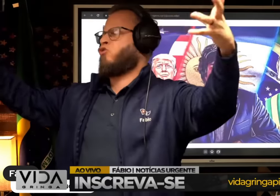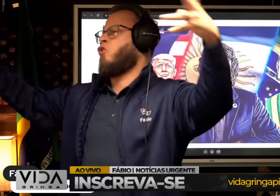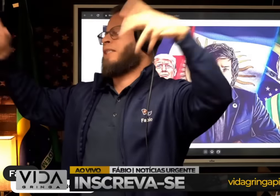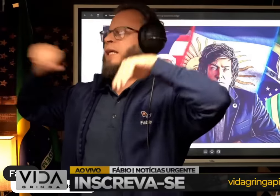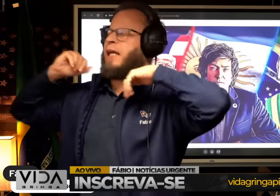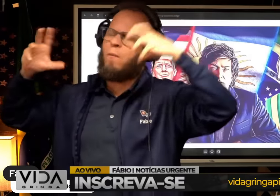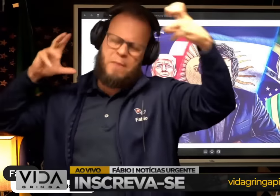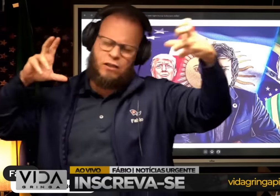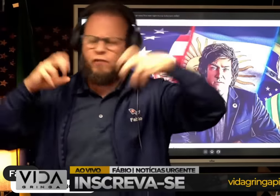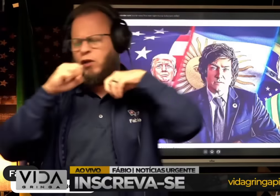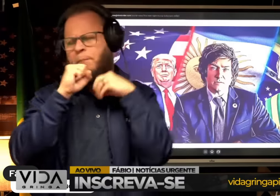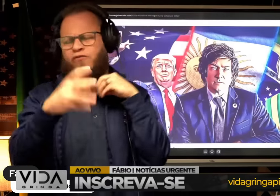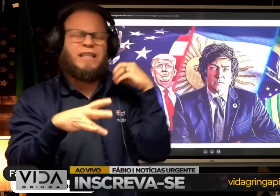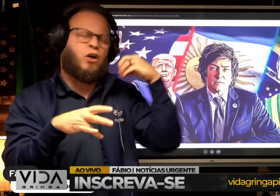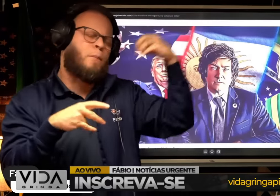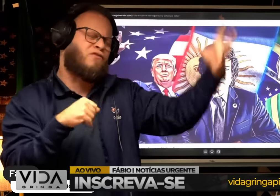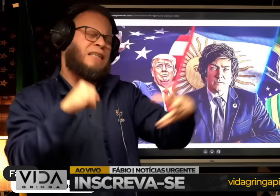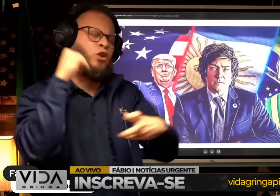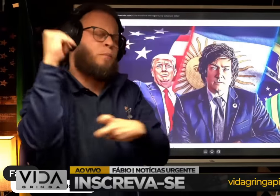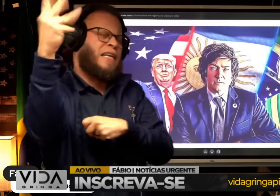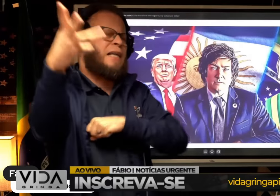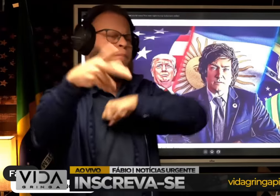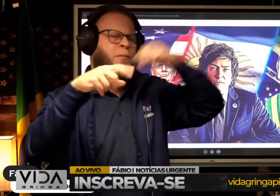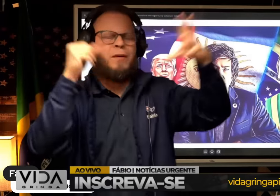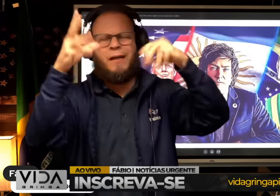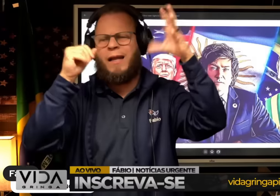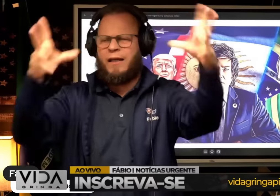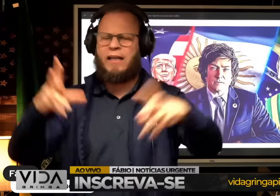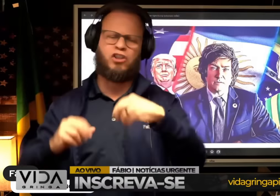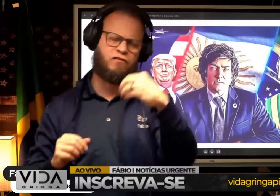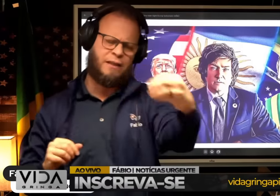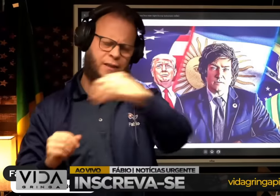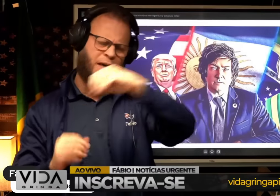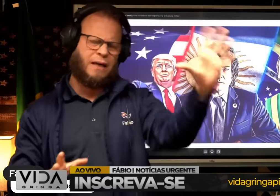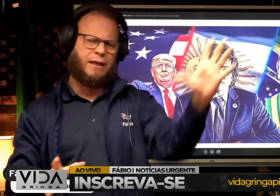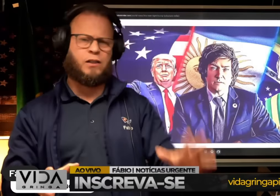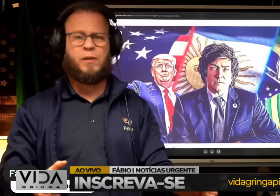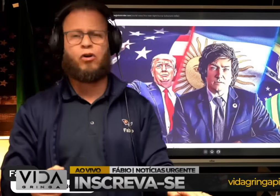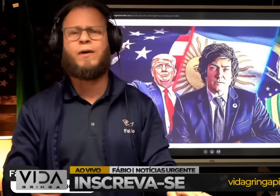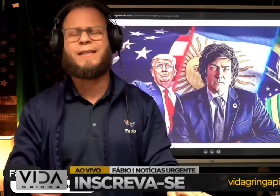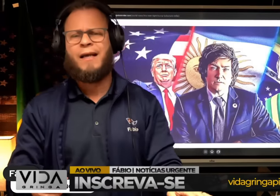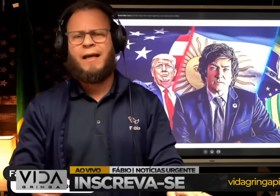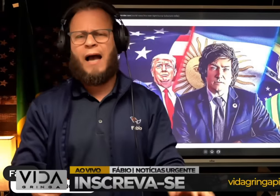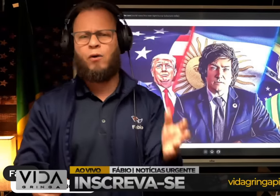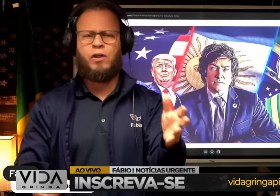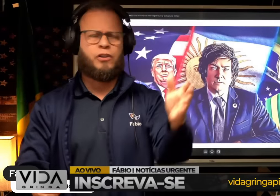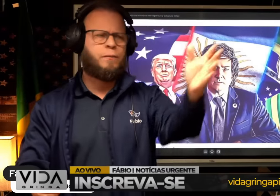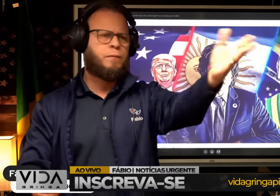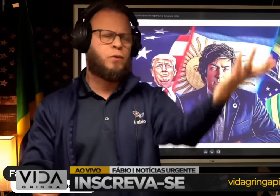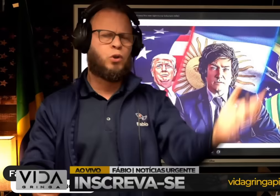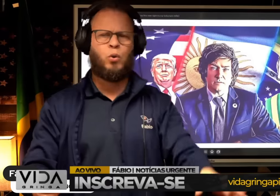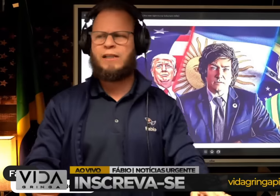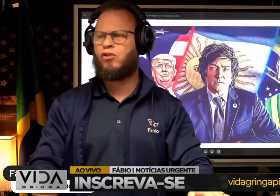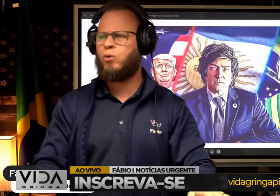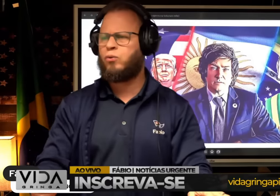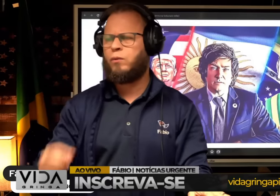pessoas que realmente foram provada comprada duplicada a gente vai separar aquelas pessoas aí hoje